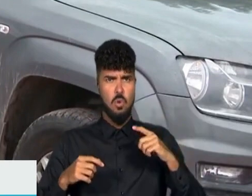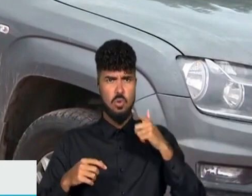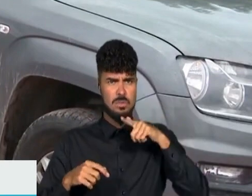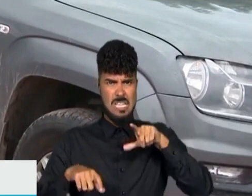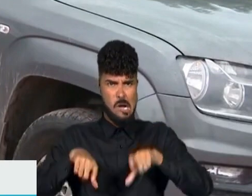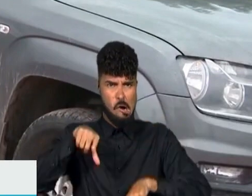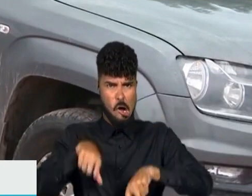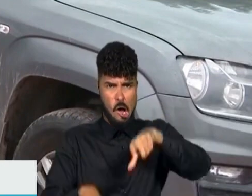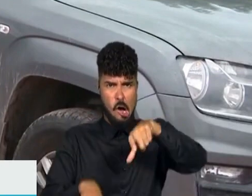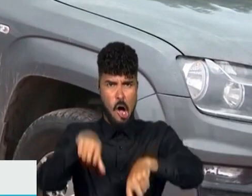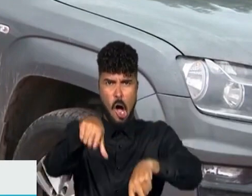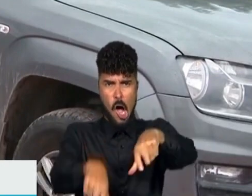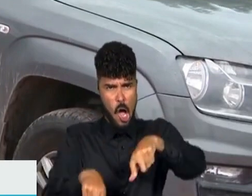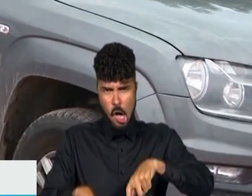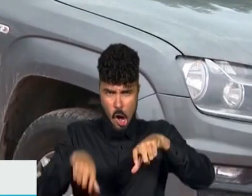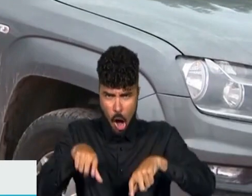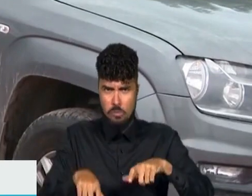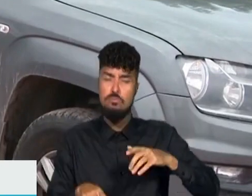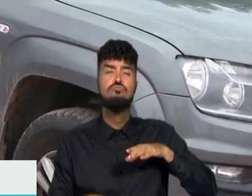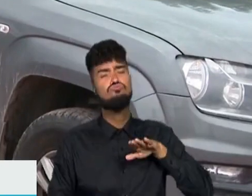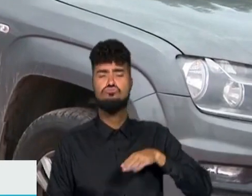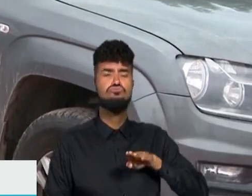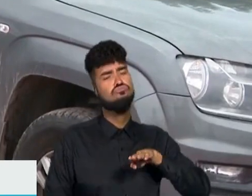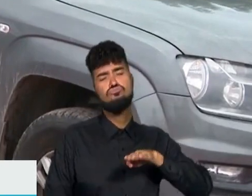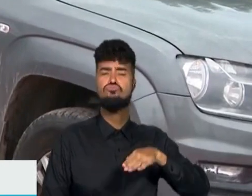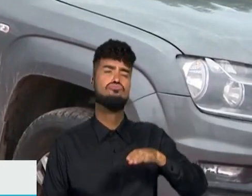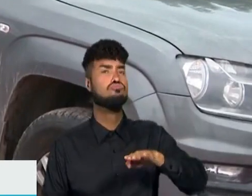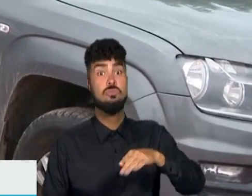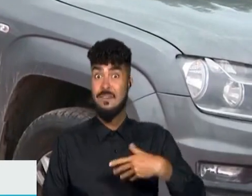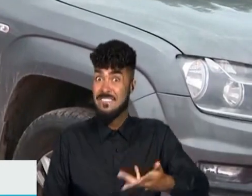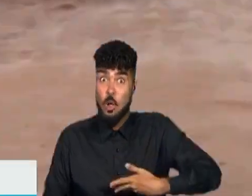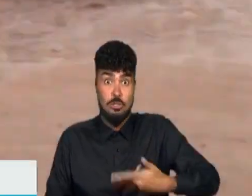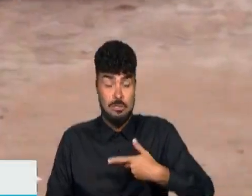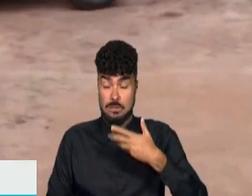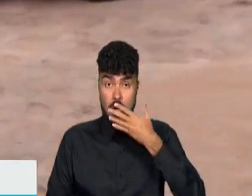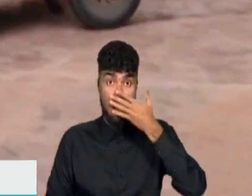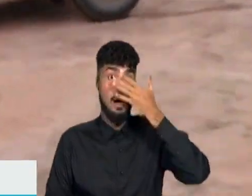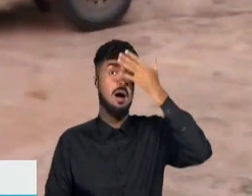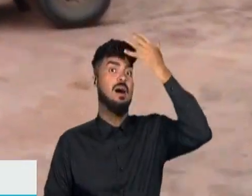terrenos super irregulares com a maior velocidade possível.